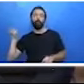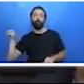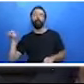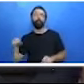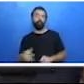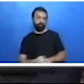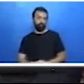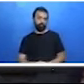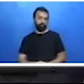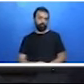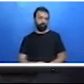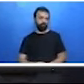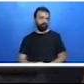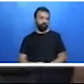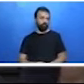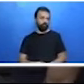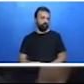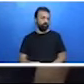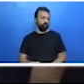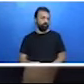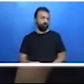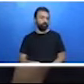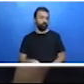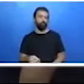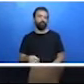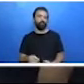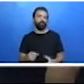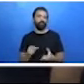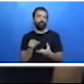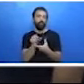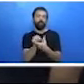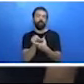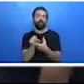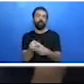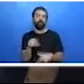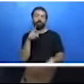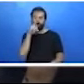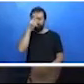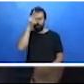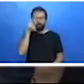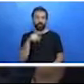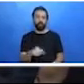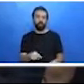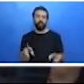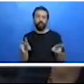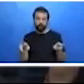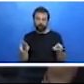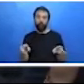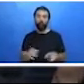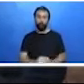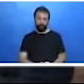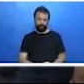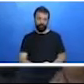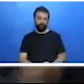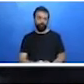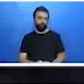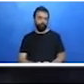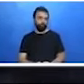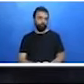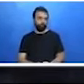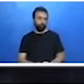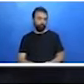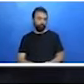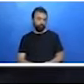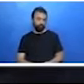A sílaba mais forte é a mesma dos versos no batuque? Pinte essa sílaba no poema, então eu tenho que voltar aqui,